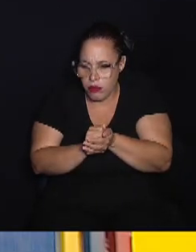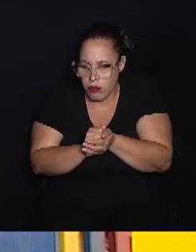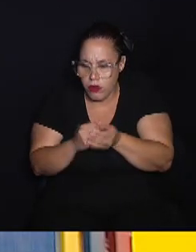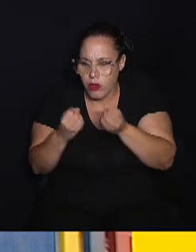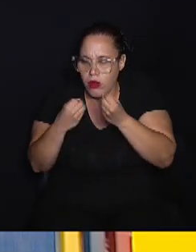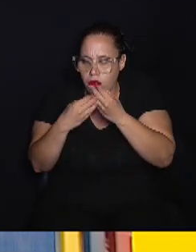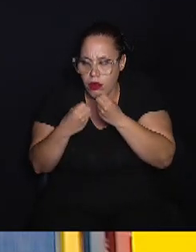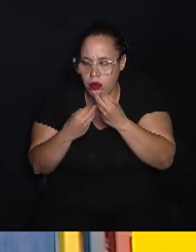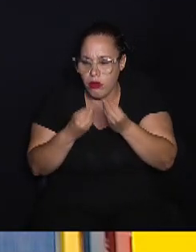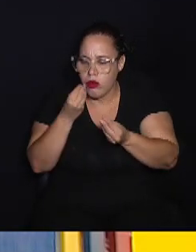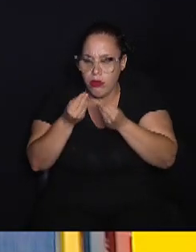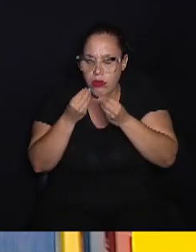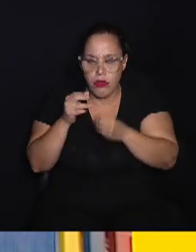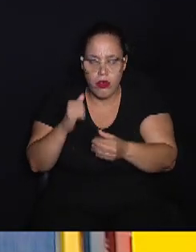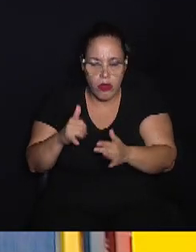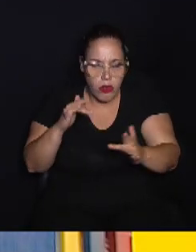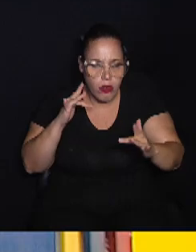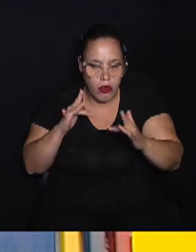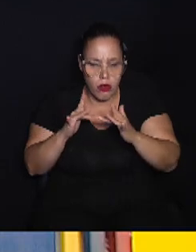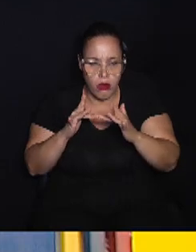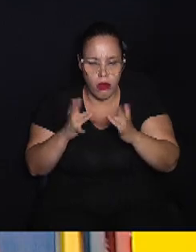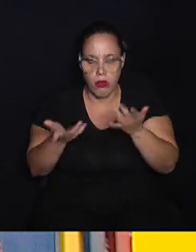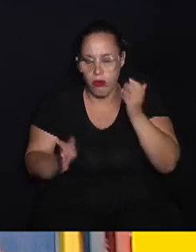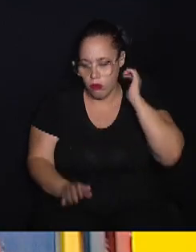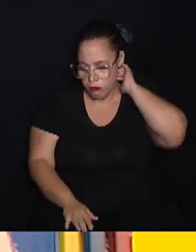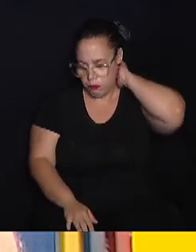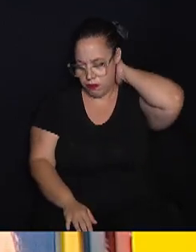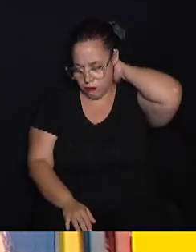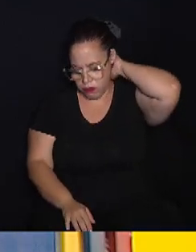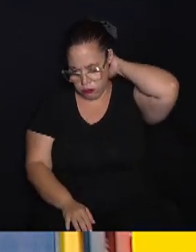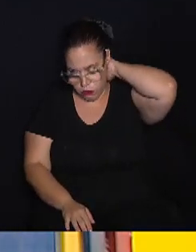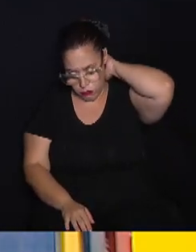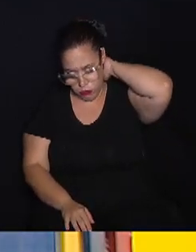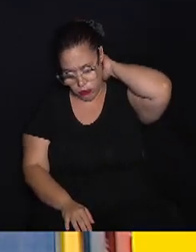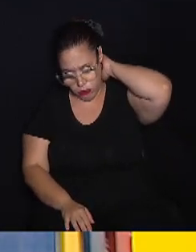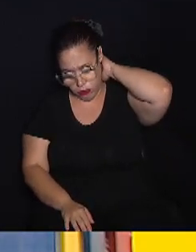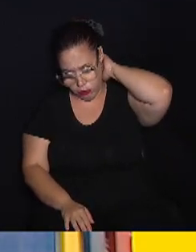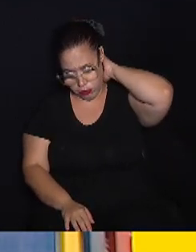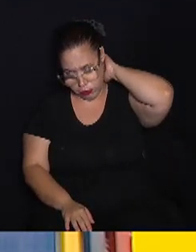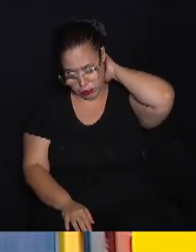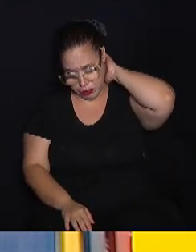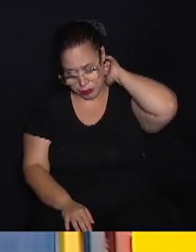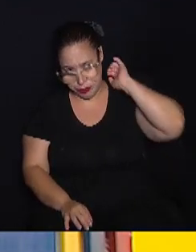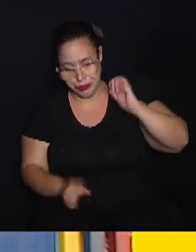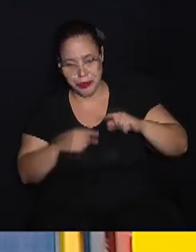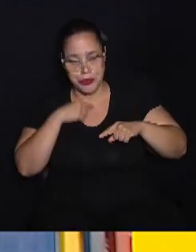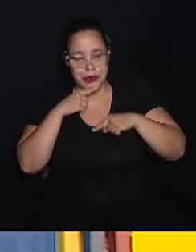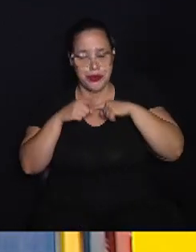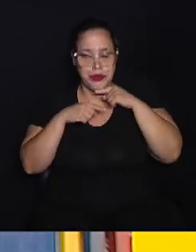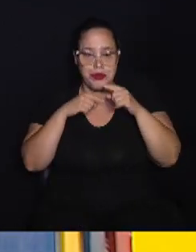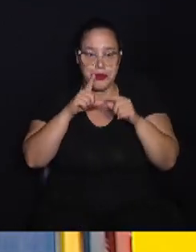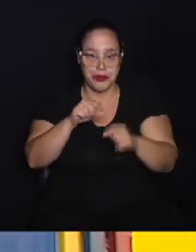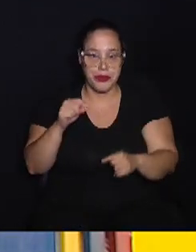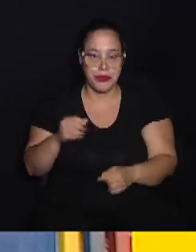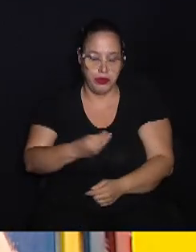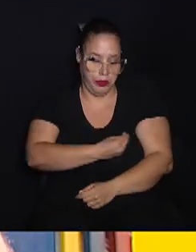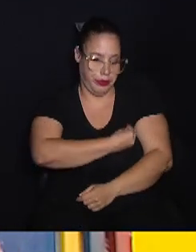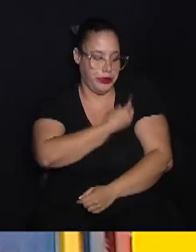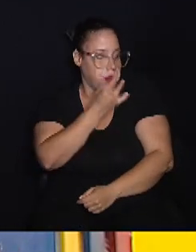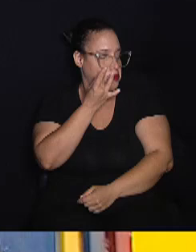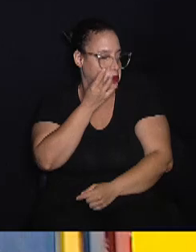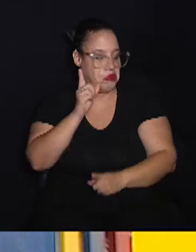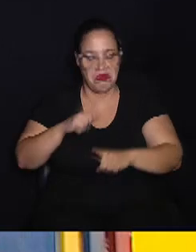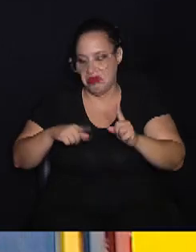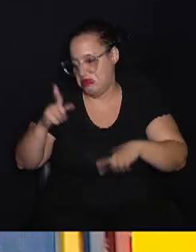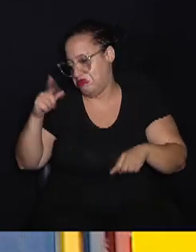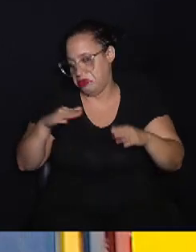informações por onde contactar eh José é tem o as dúvidas podem ser retiradas presencialmente em qualquer unidade